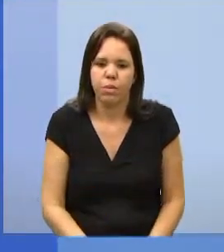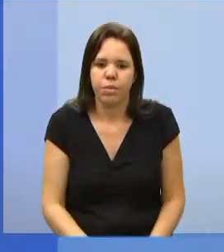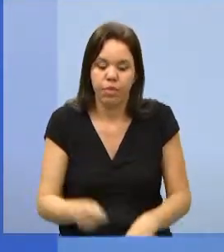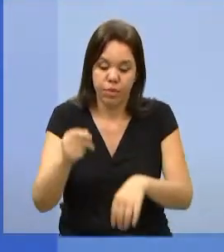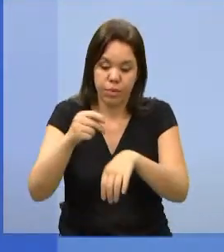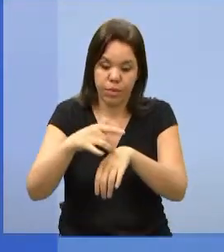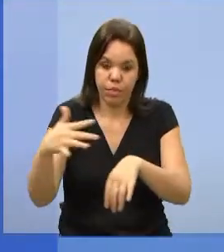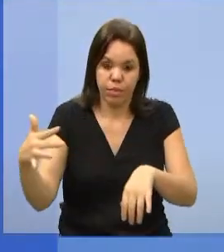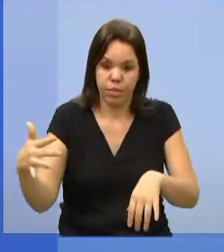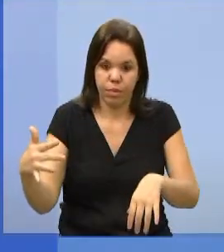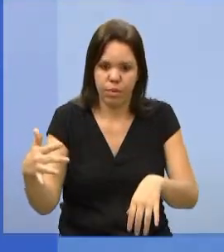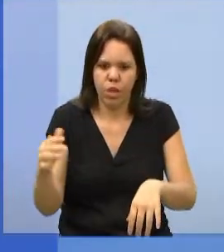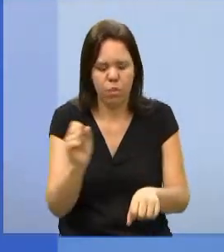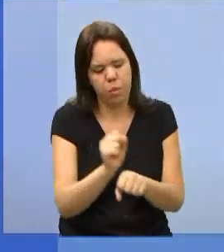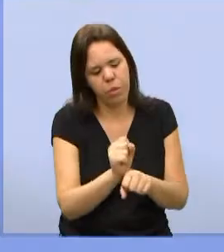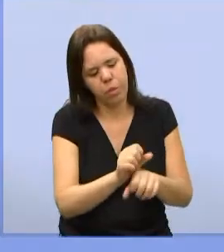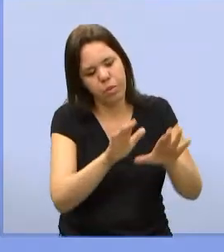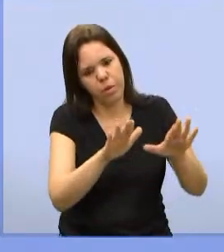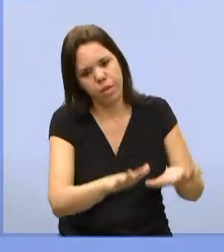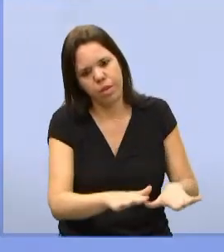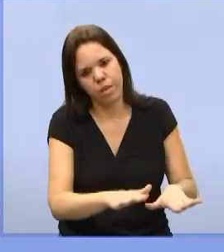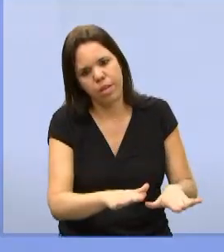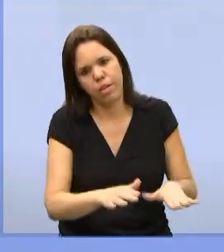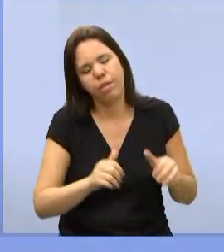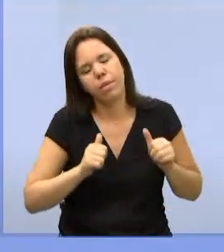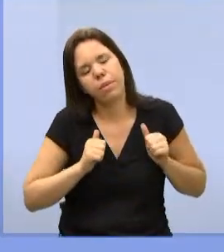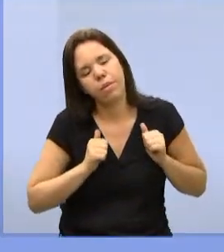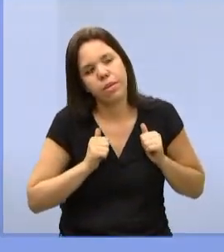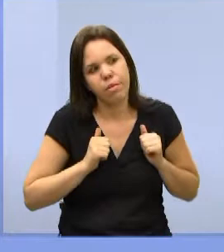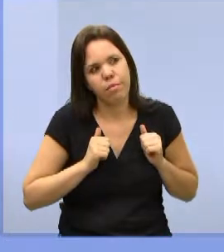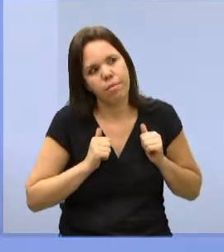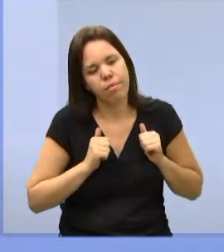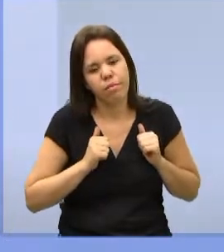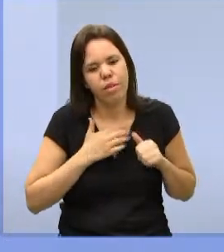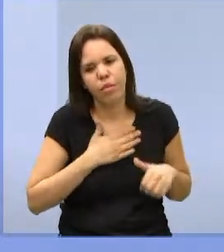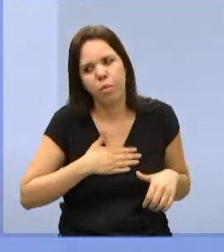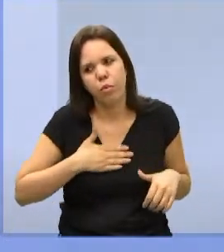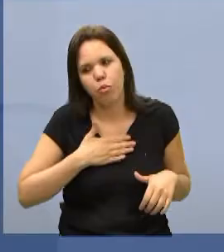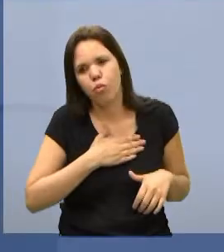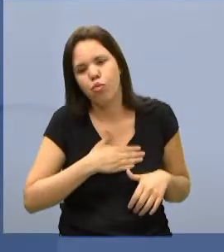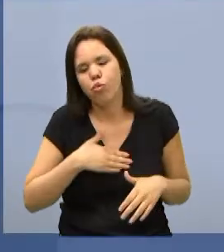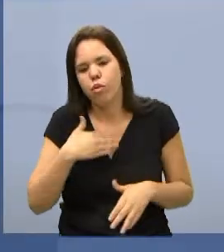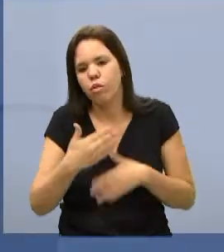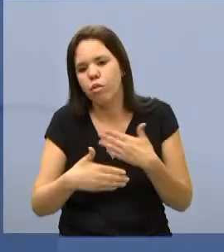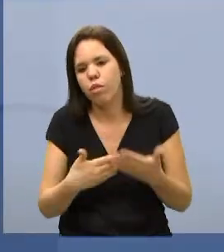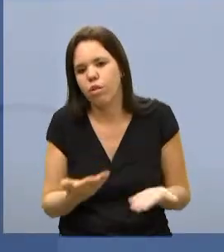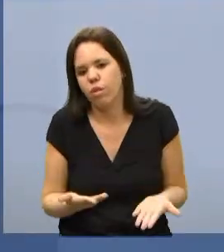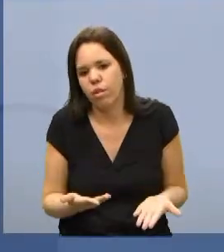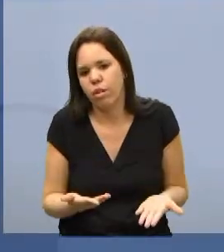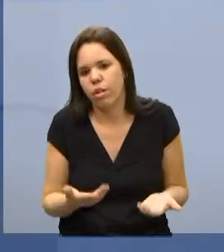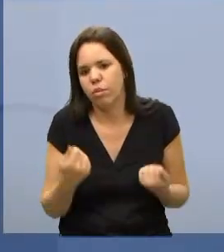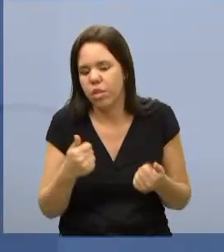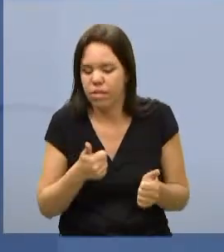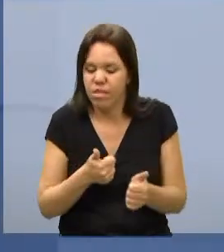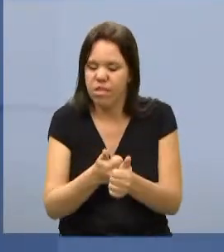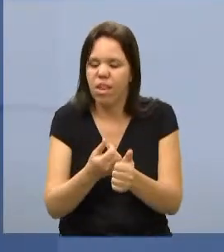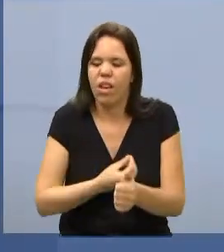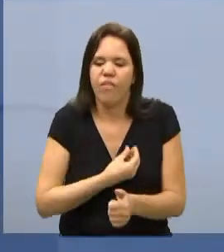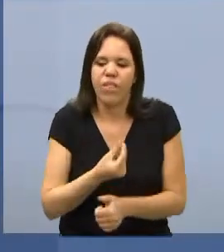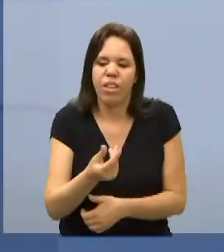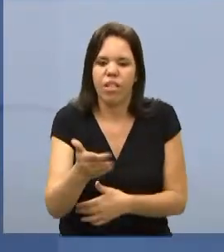Cristalina resolveu dar um tempo ali. Afinal, estava muito bom. E logo, logo, ela teria que seguir o seu